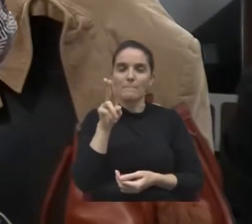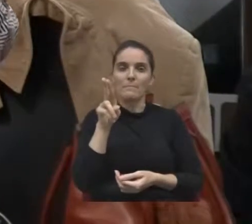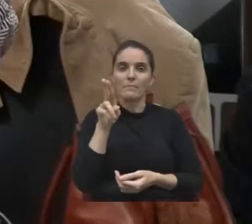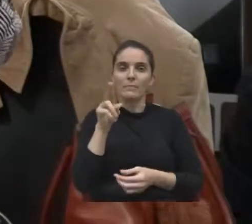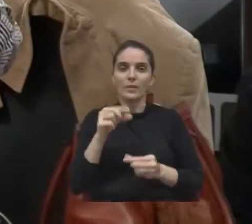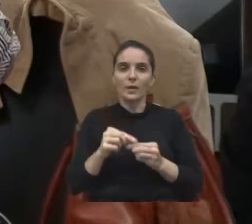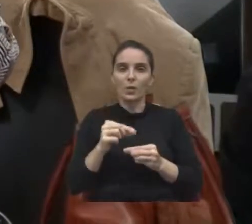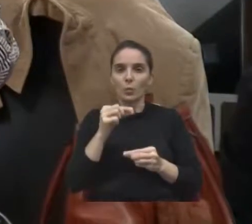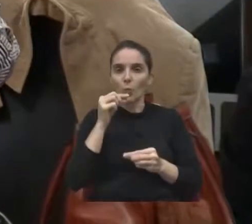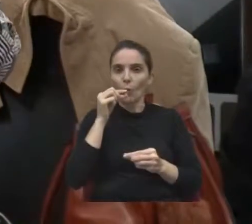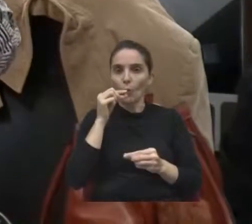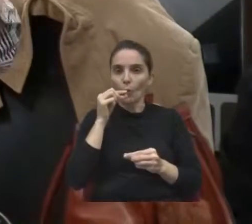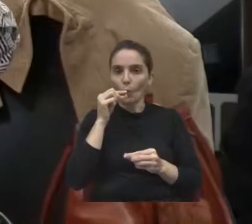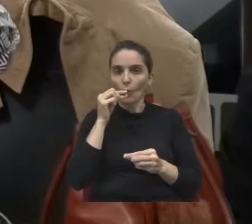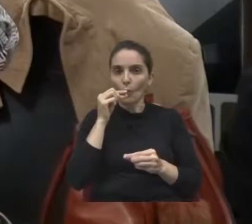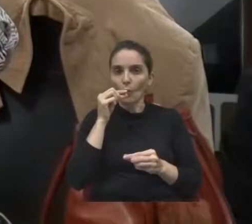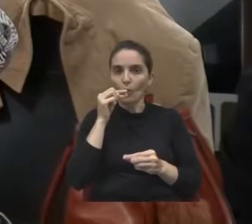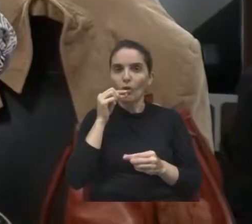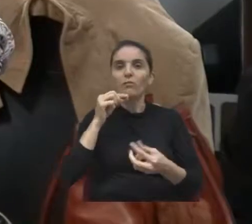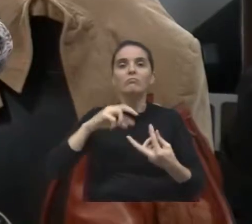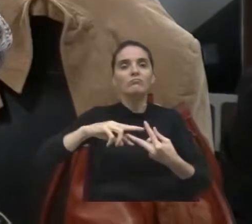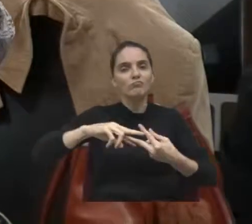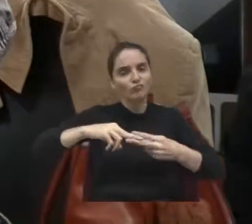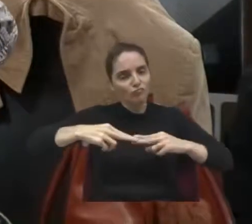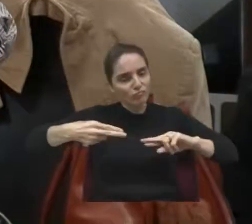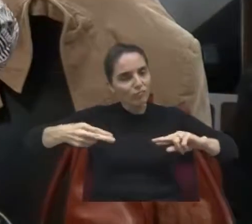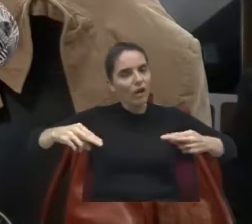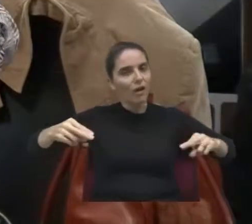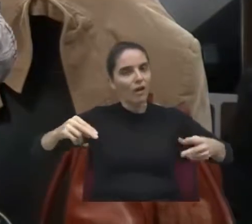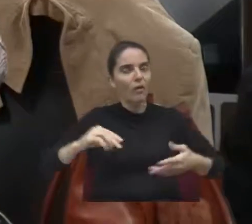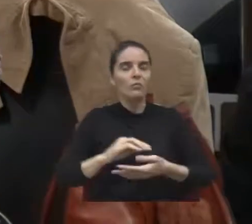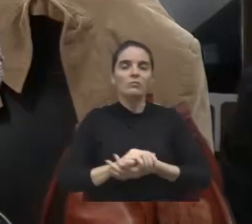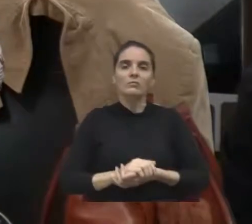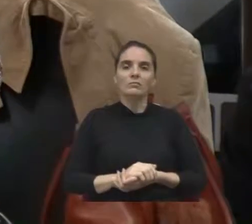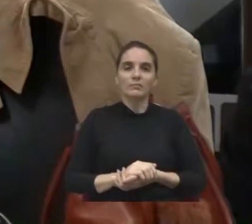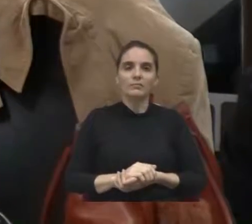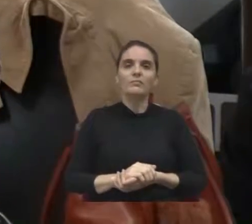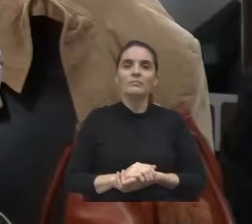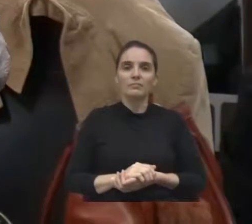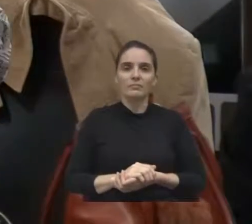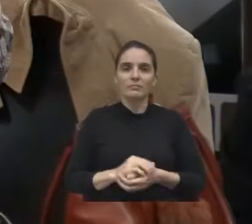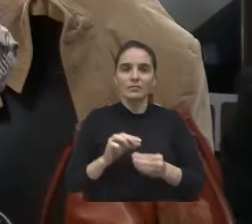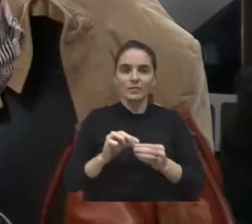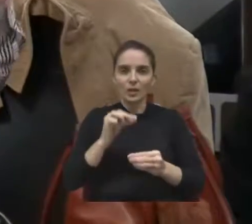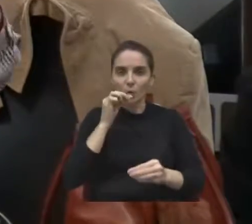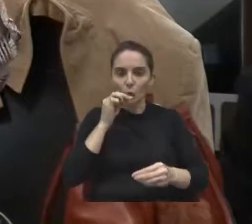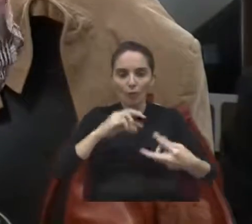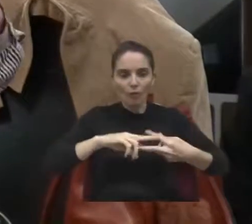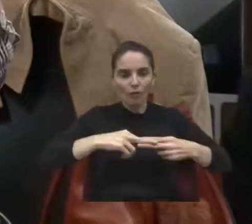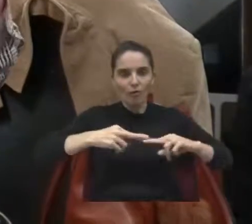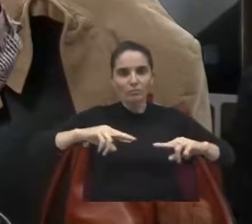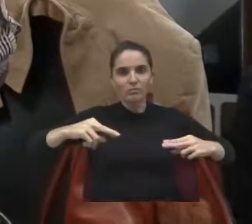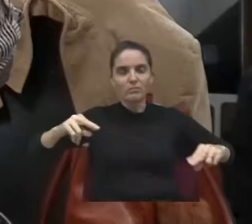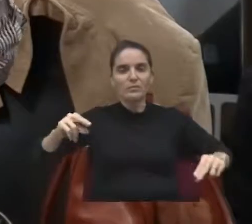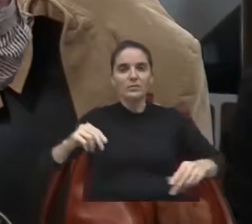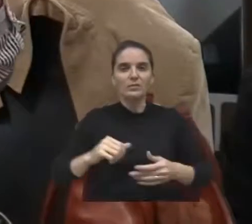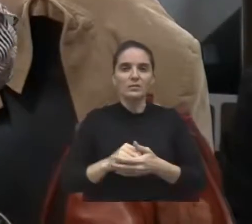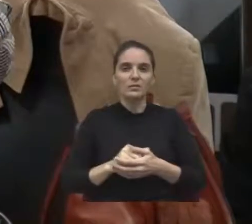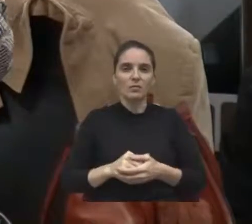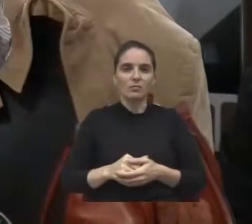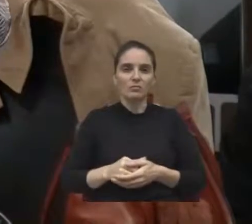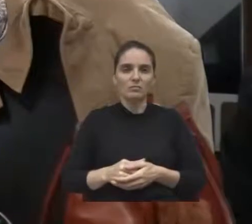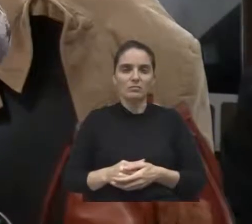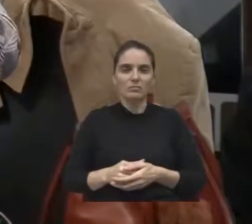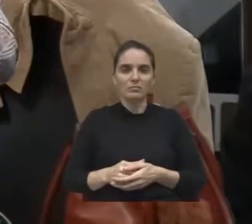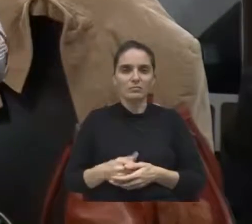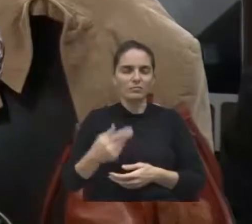de macarrão, não sei se você ia comentar isso, usam o canudinho de macarrão, aquele macarrão tradicional lá da vovó,